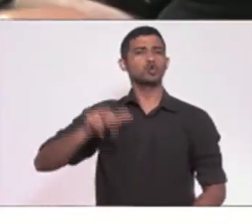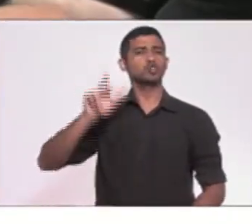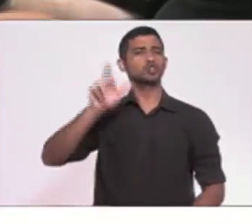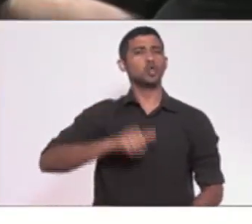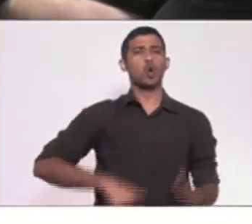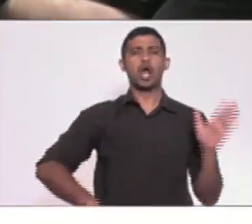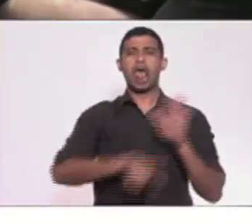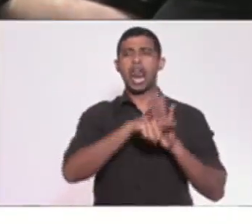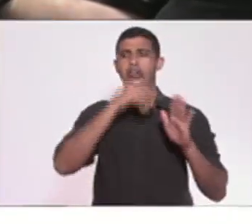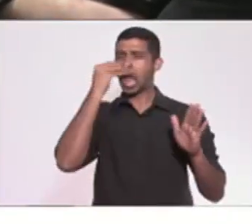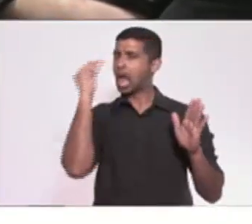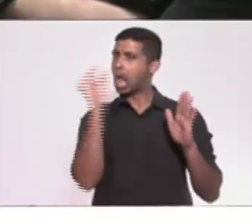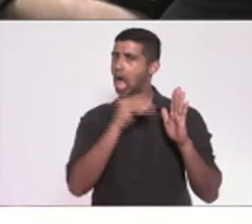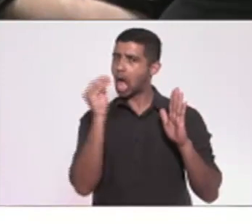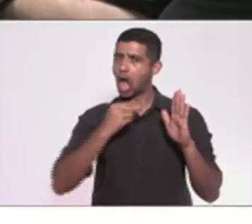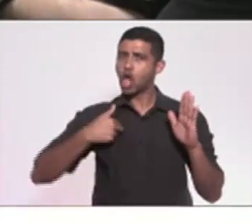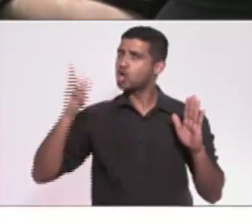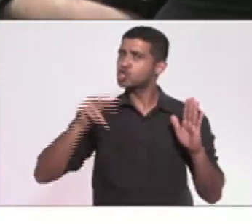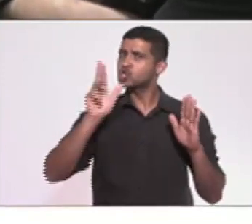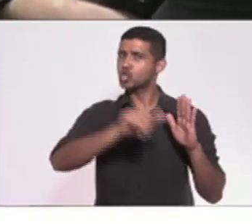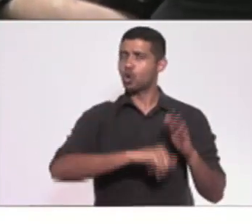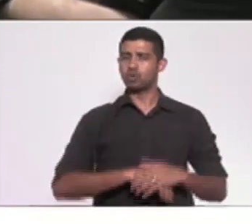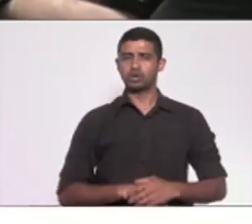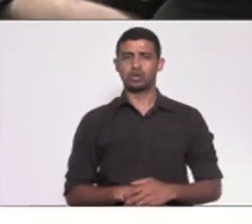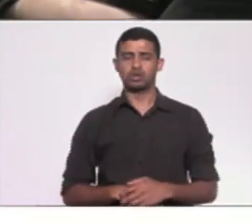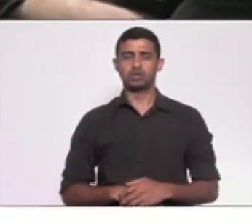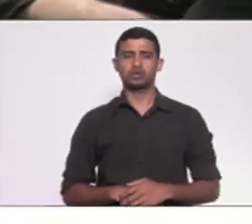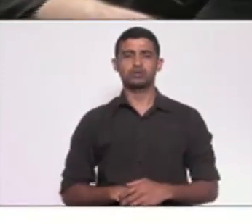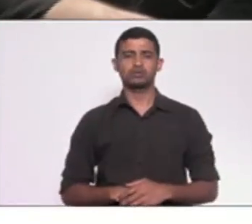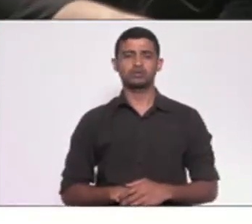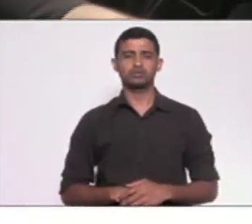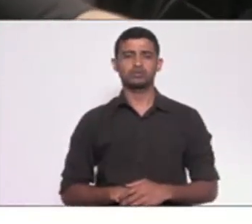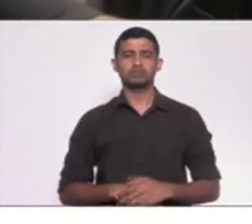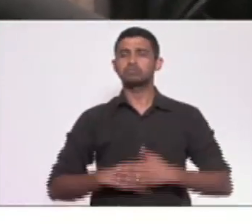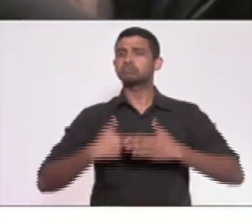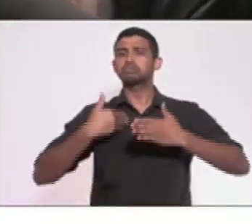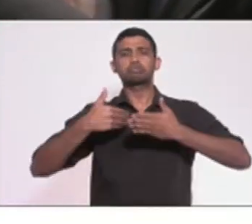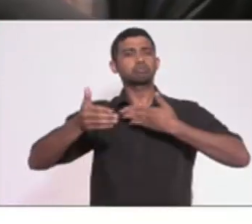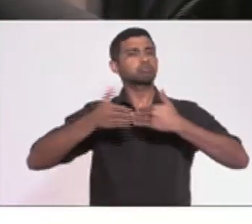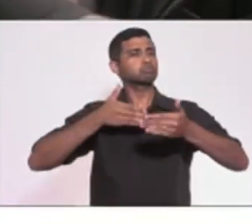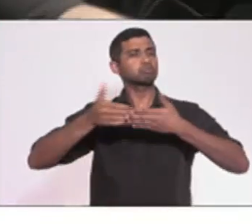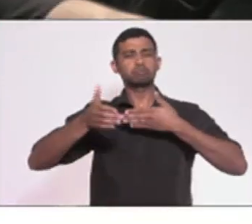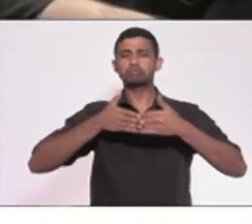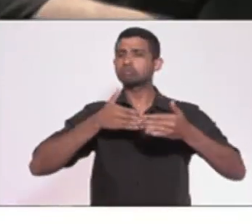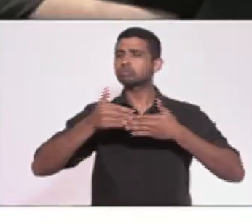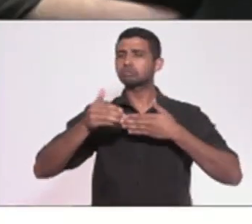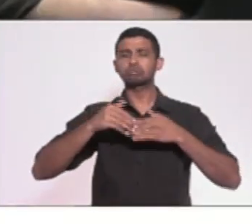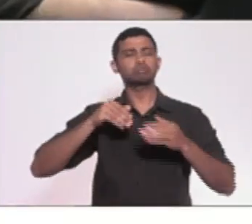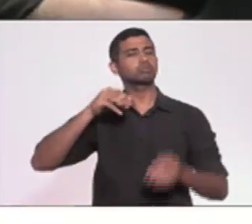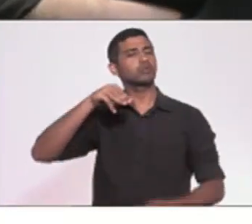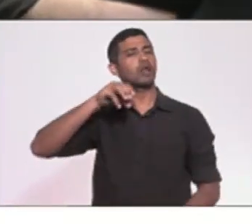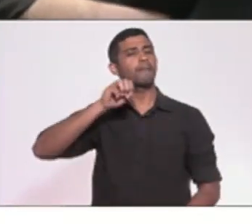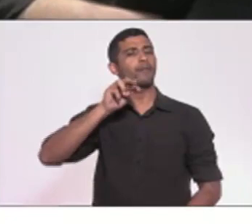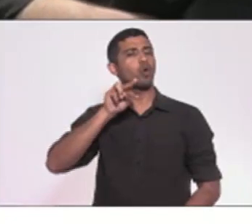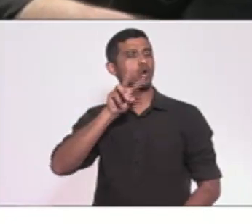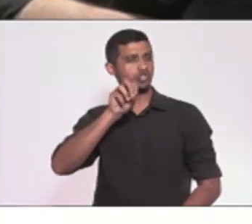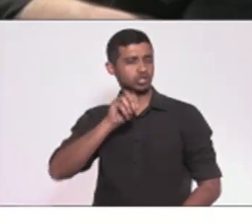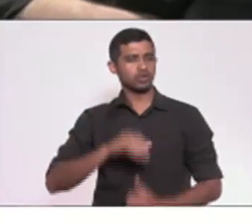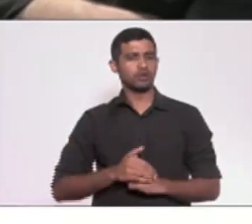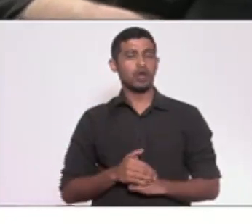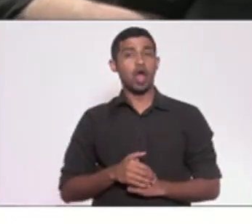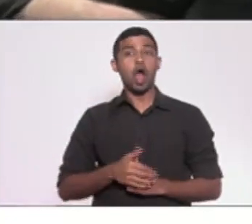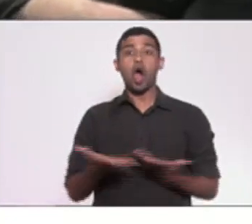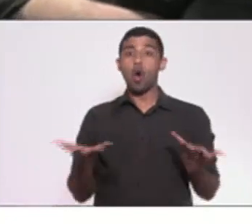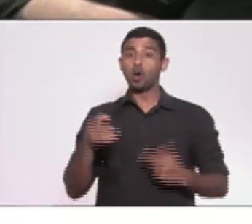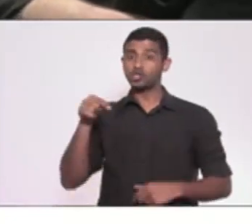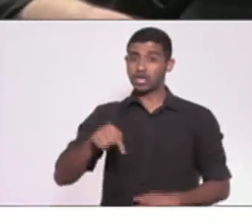lei, as leis, rasgar a Constituição, independente de qualquer coisa. O que se avalia aqui, senhores